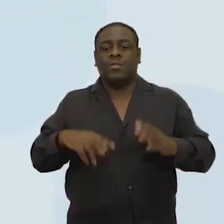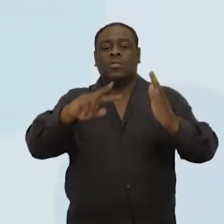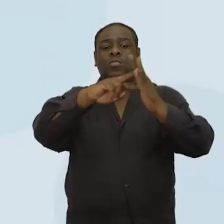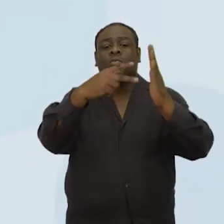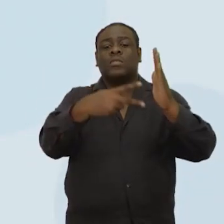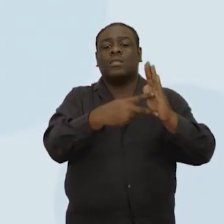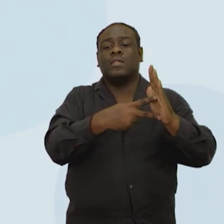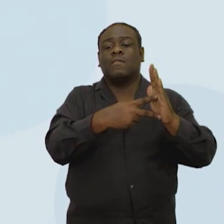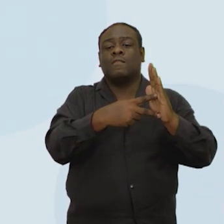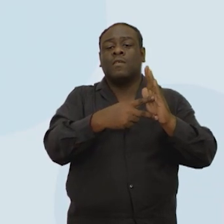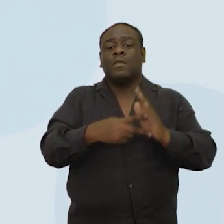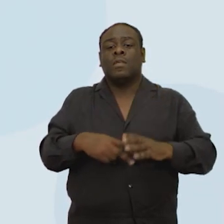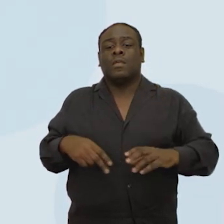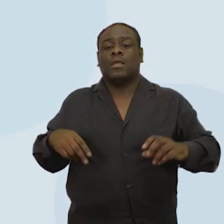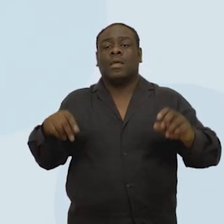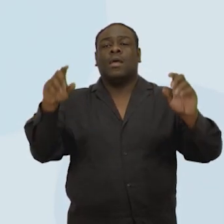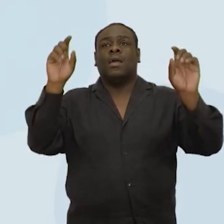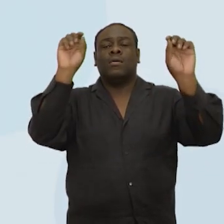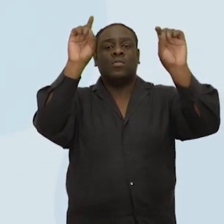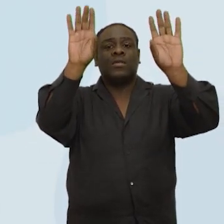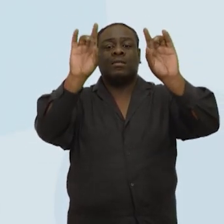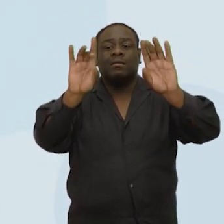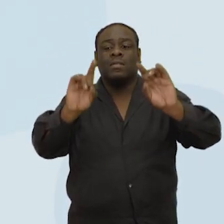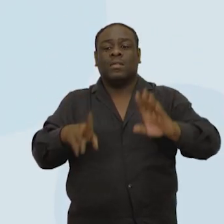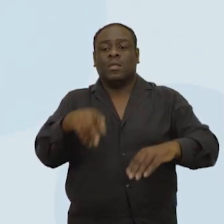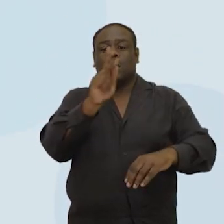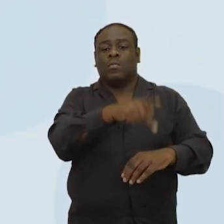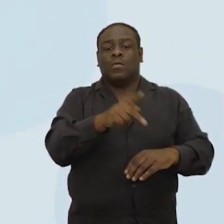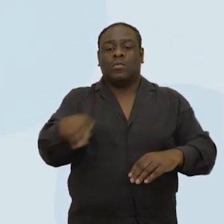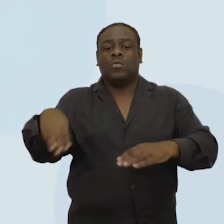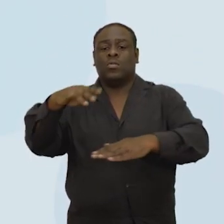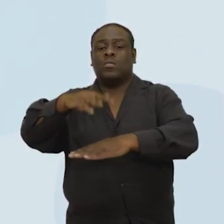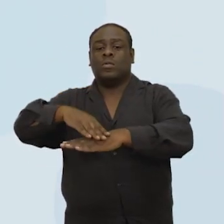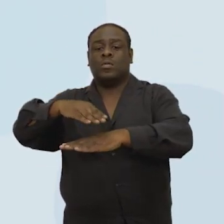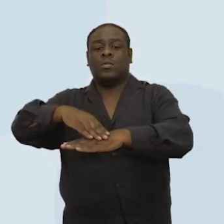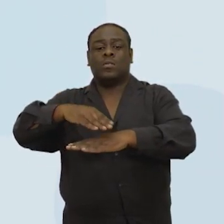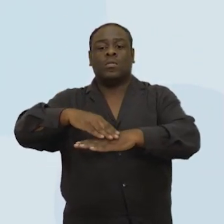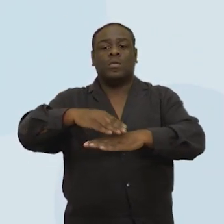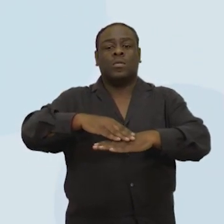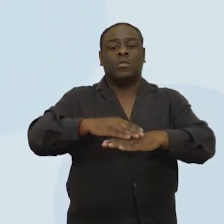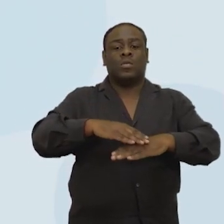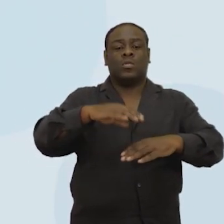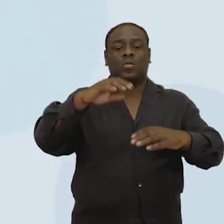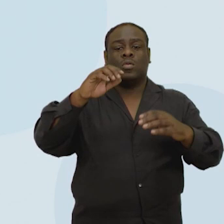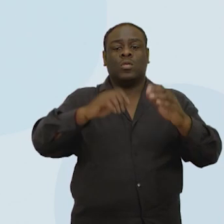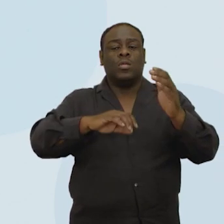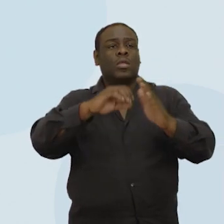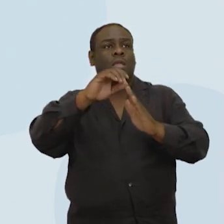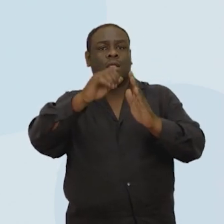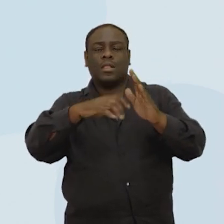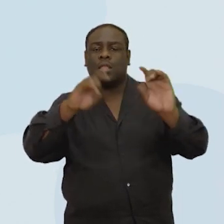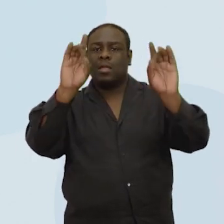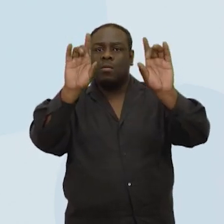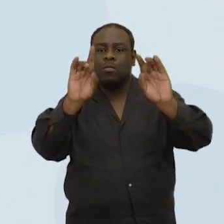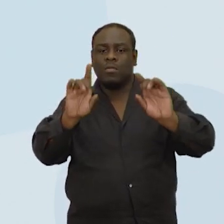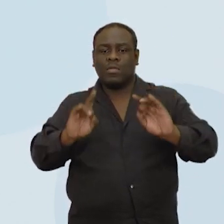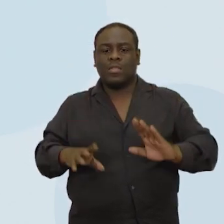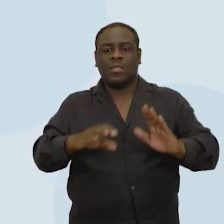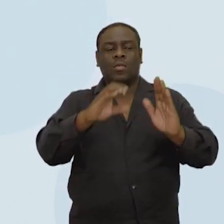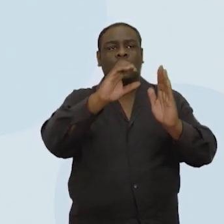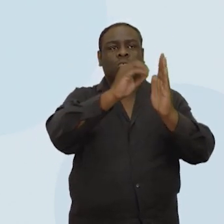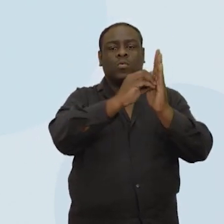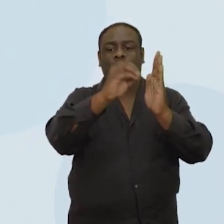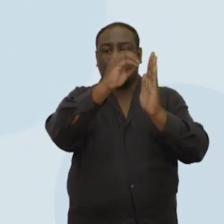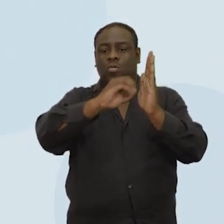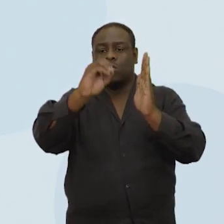o especialista. O professor Tony é professor de matemática e raciocínio lógico do CMSP, professor nosso aqui. Além disso, o Toninho